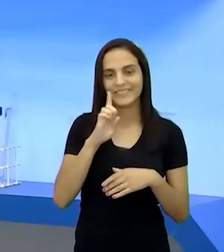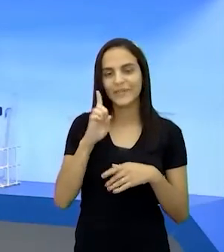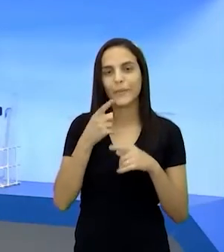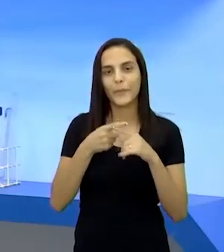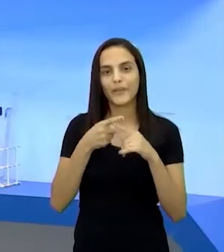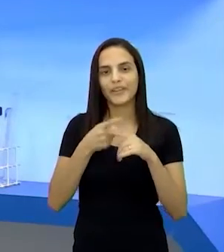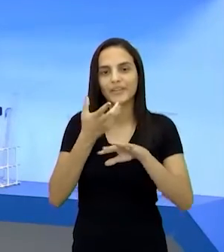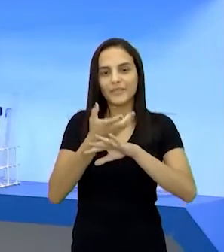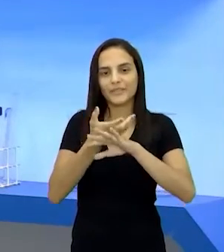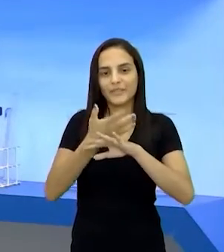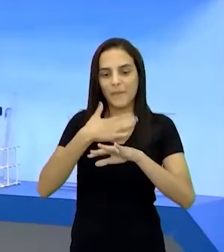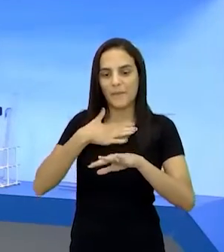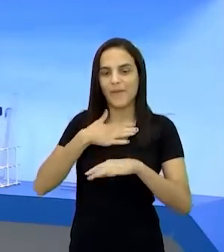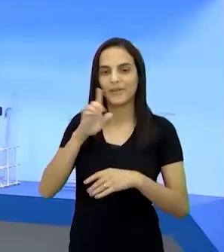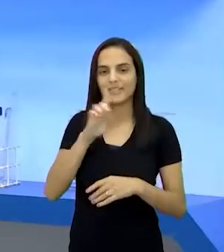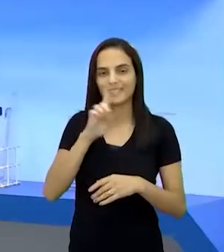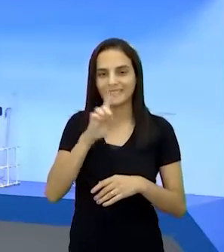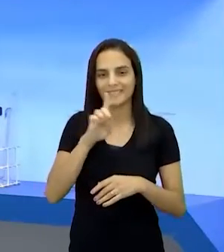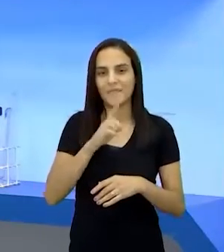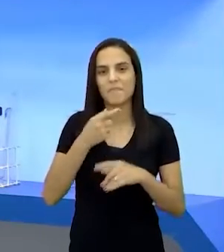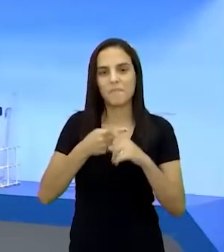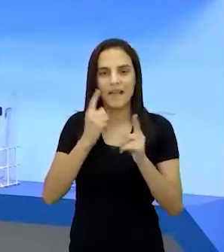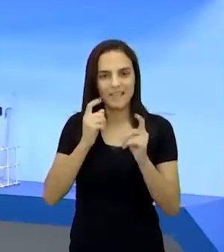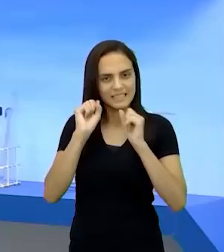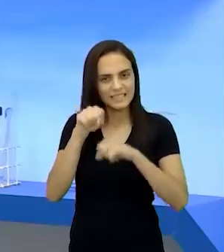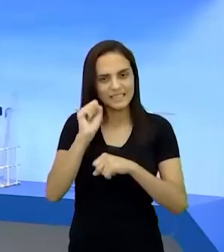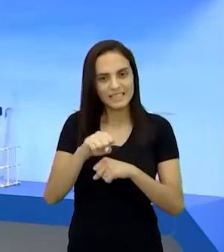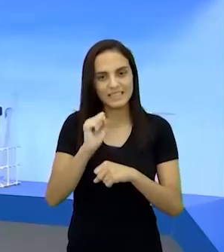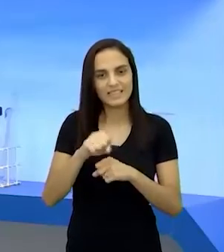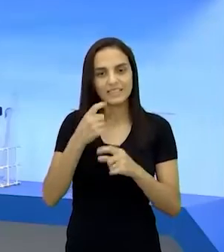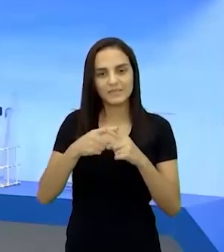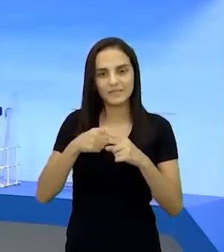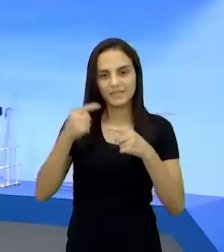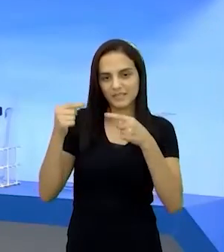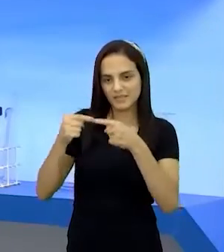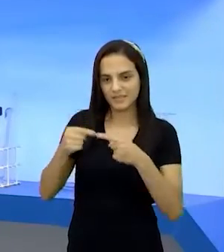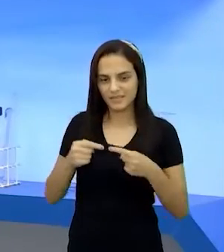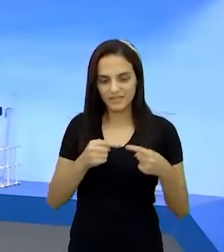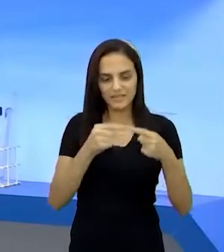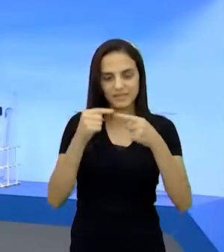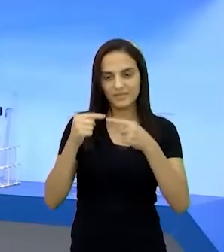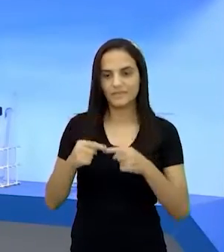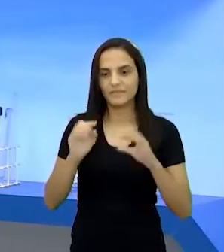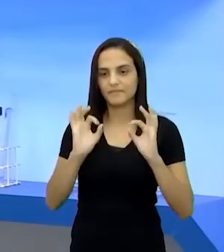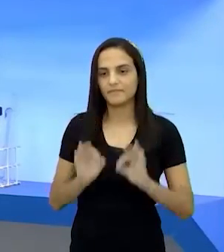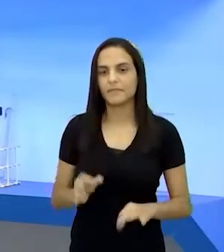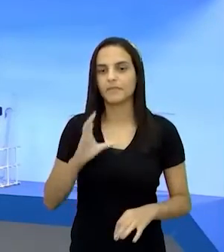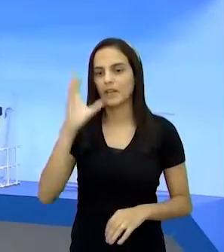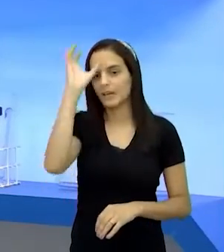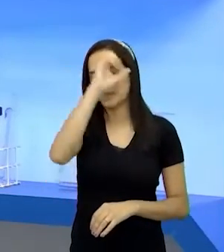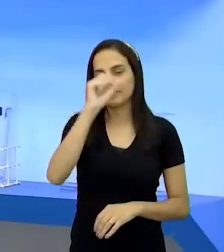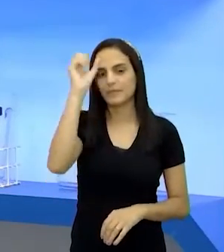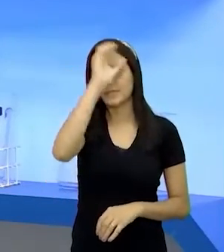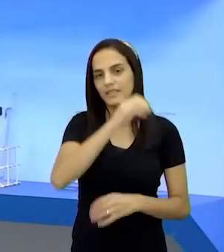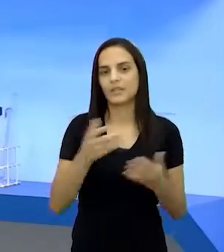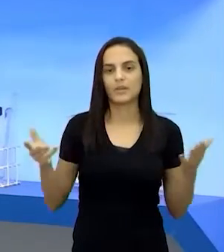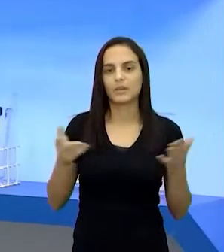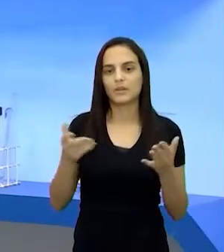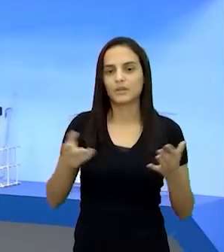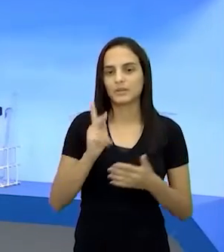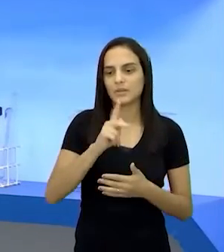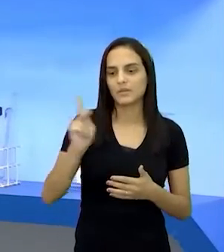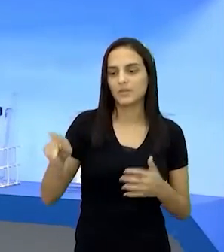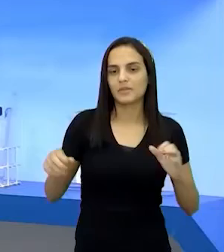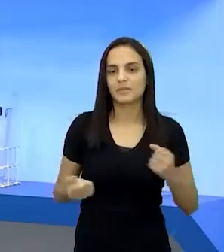os componentes não são meus, mas são meus sim, porque eles vão interagir, vão conversar, vão dialogar. Eu vou aprender muito hoje com a professora de